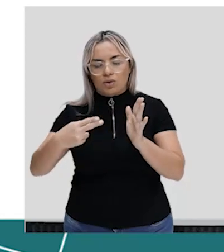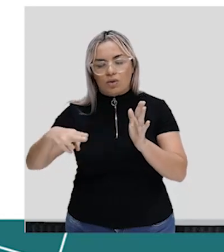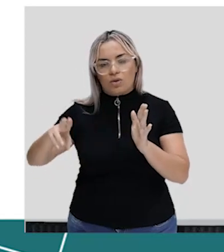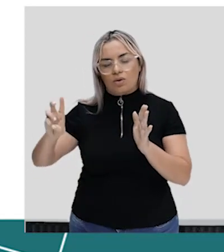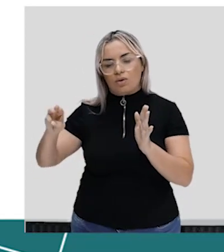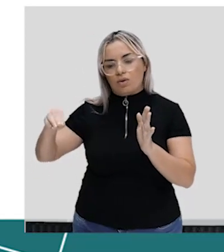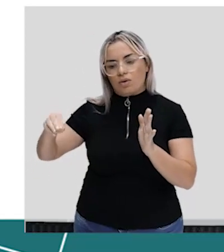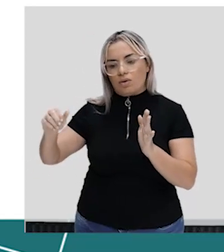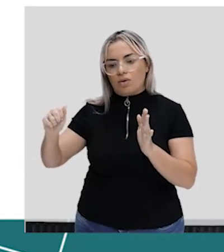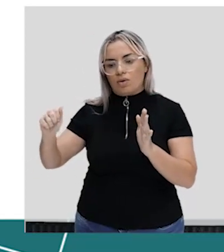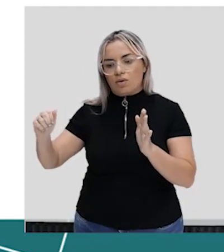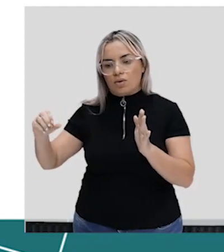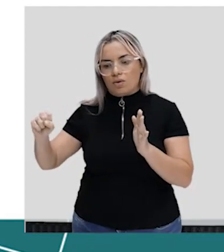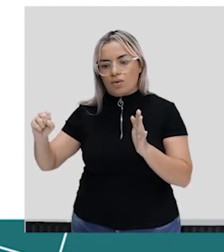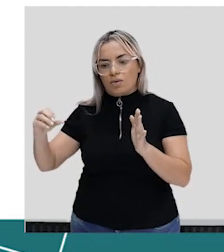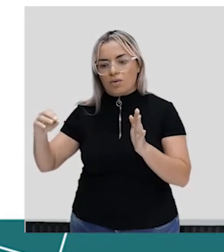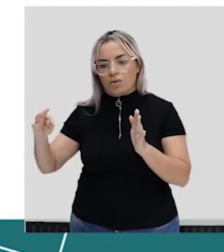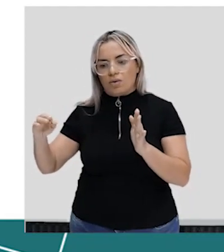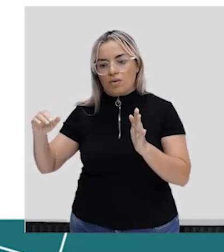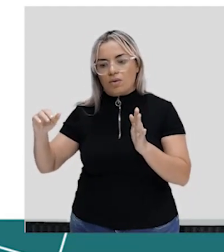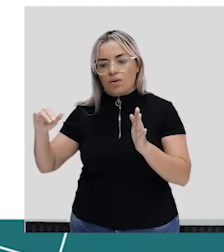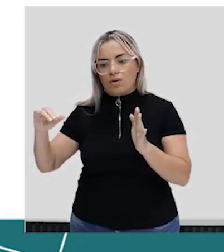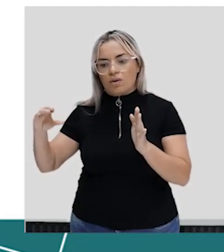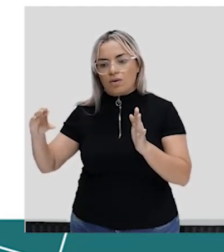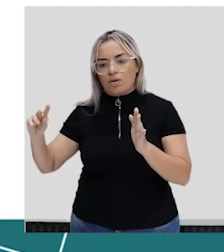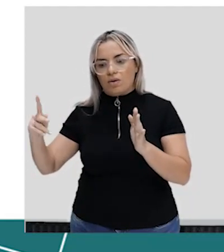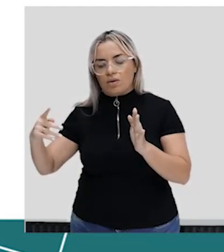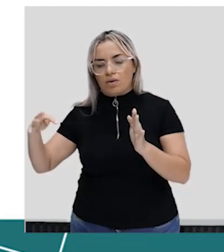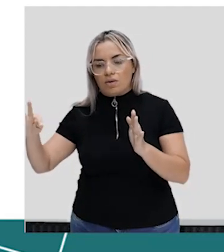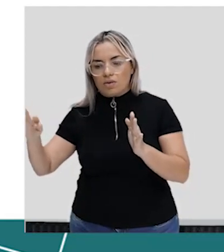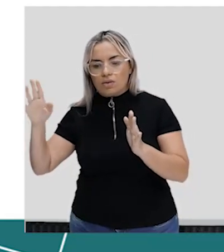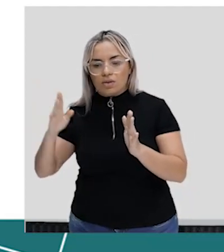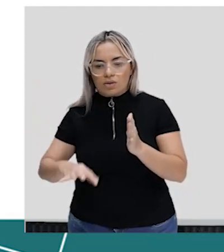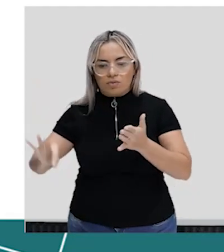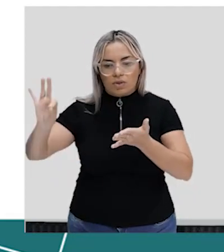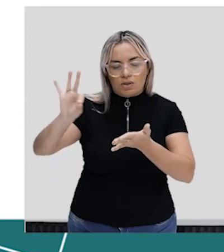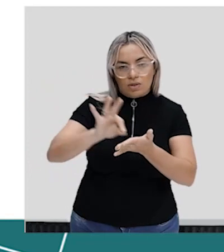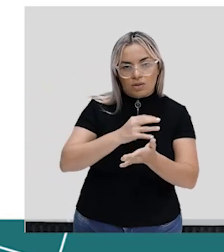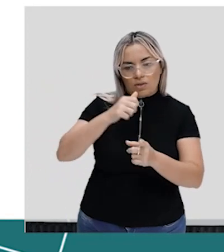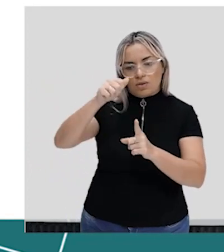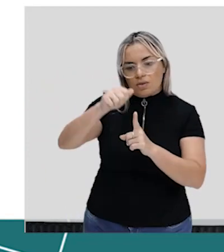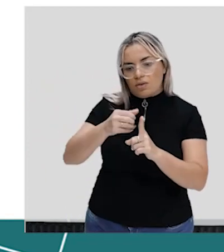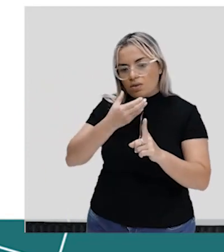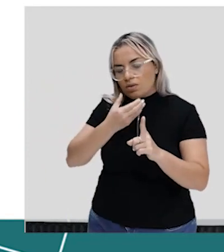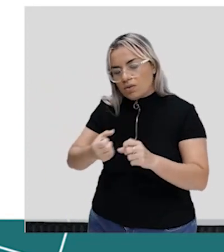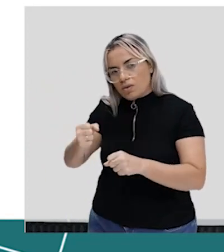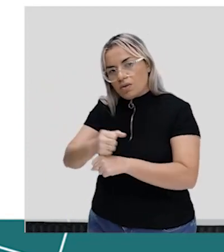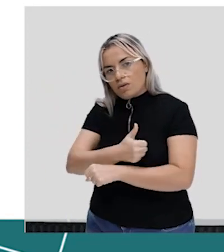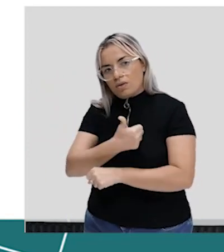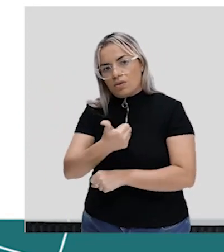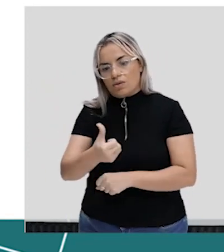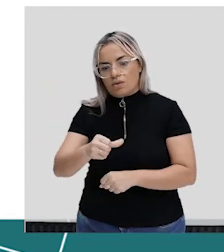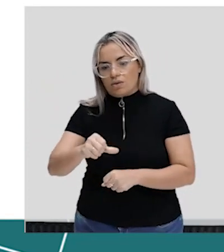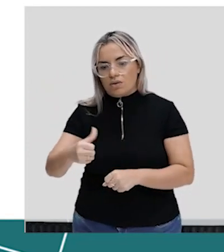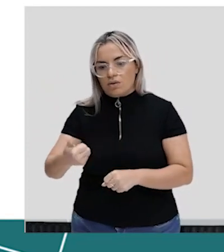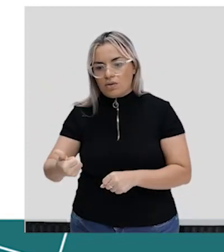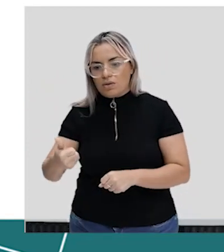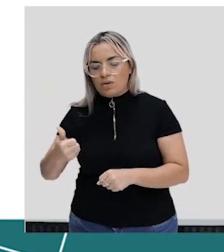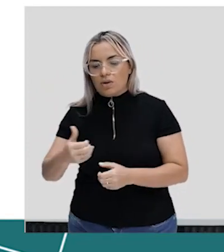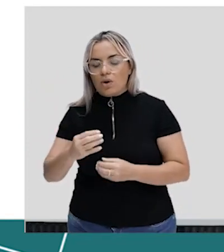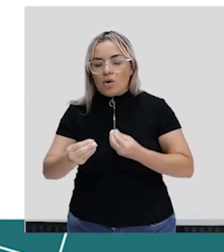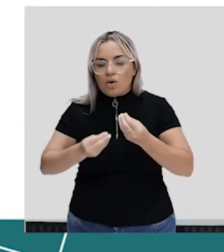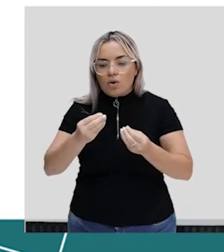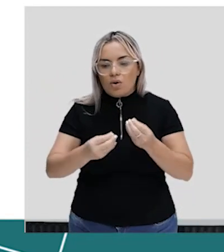de 1991. Né? É constituída, né, a União Europeia, por um bloco de países europeus ocidentais que visa o